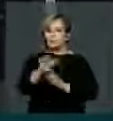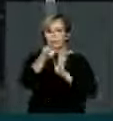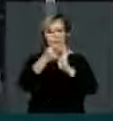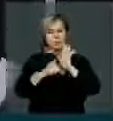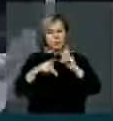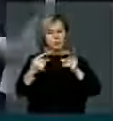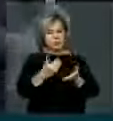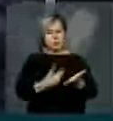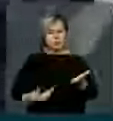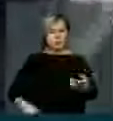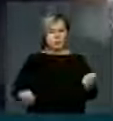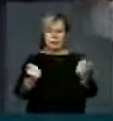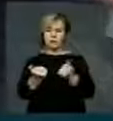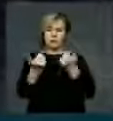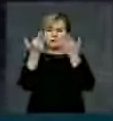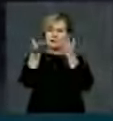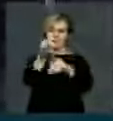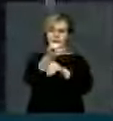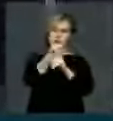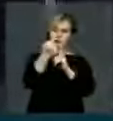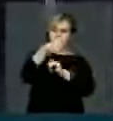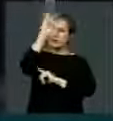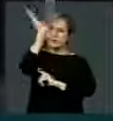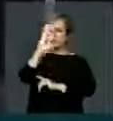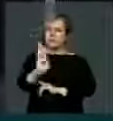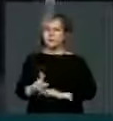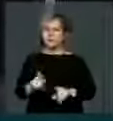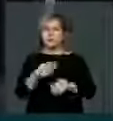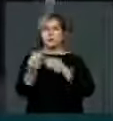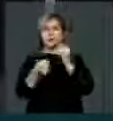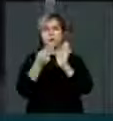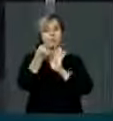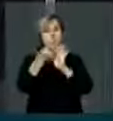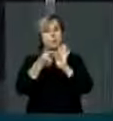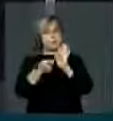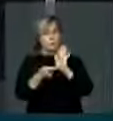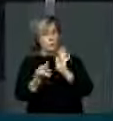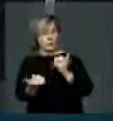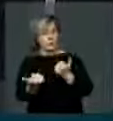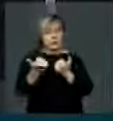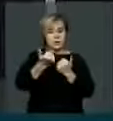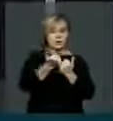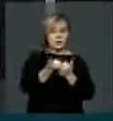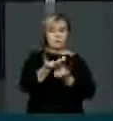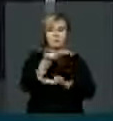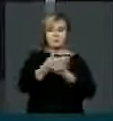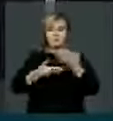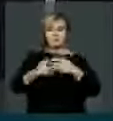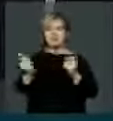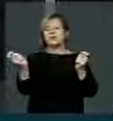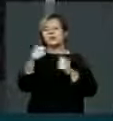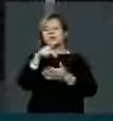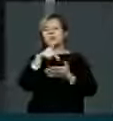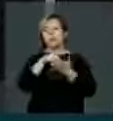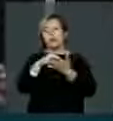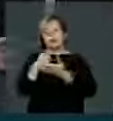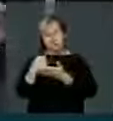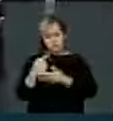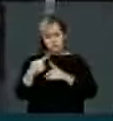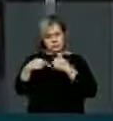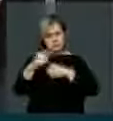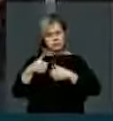governo para que possa ser oferecido a sociedade brasileira como um programa alternativo um programa que possa verdadeiramente ser